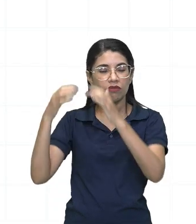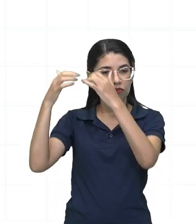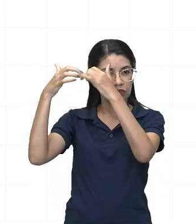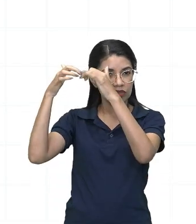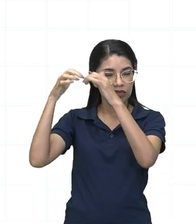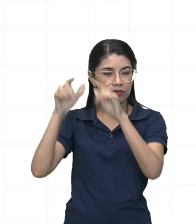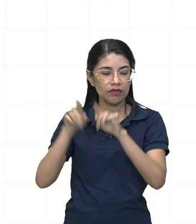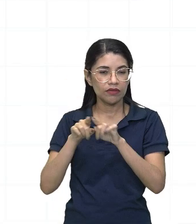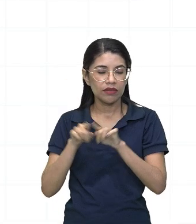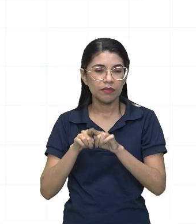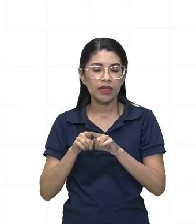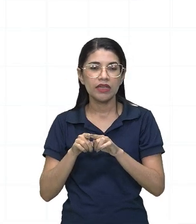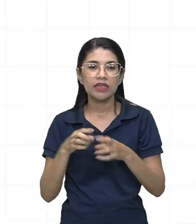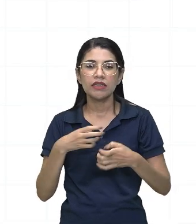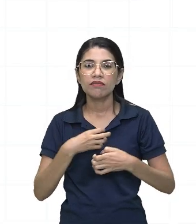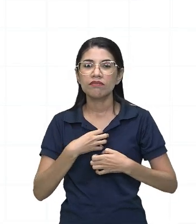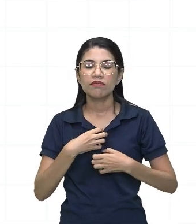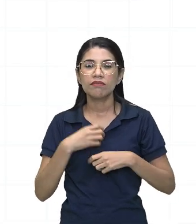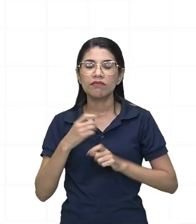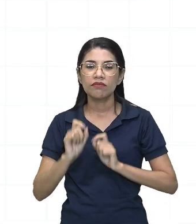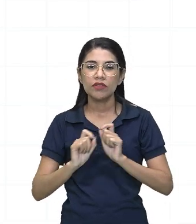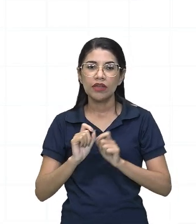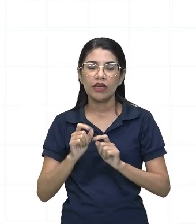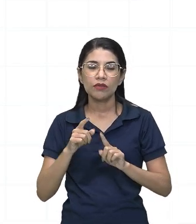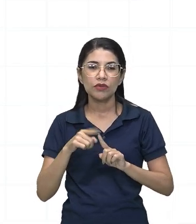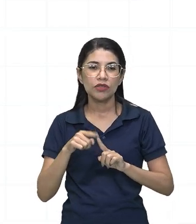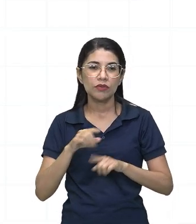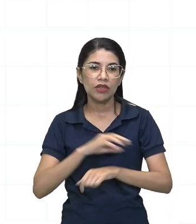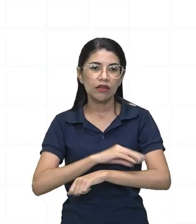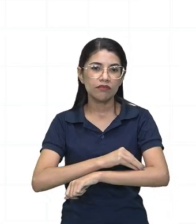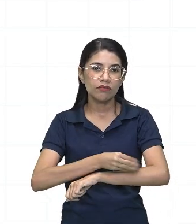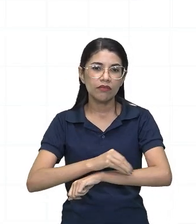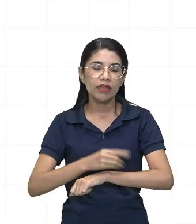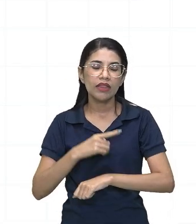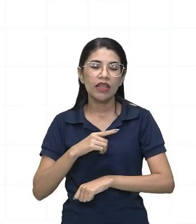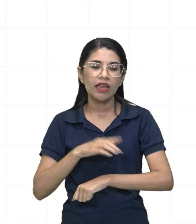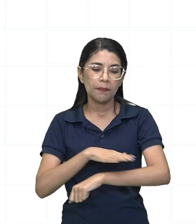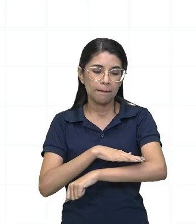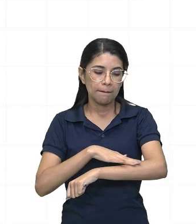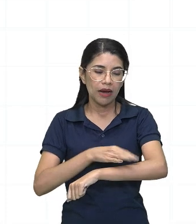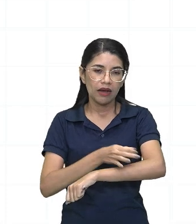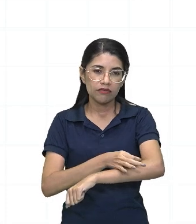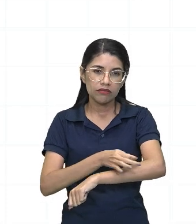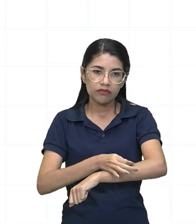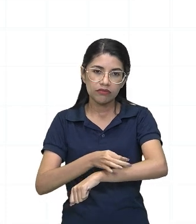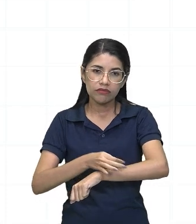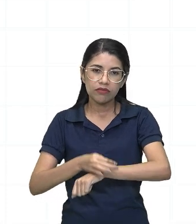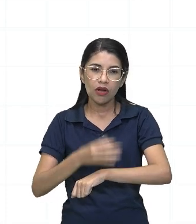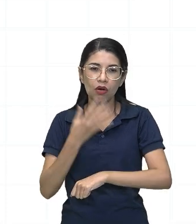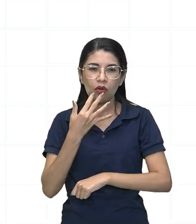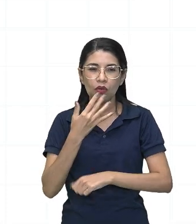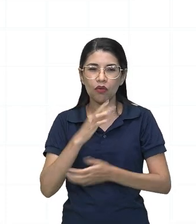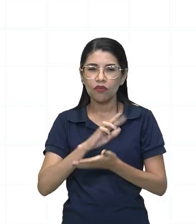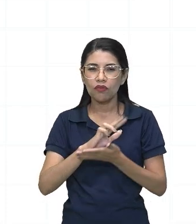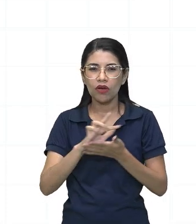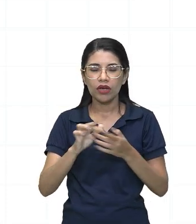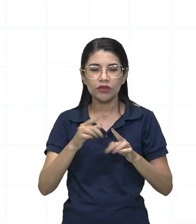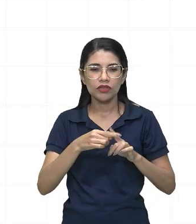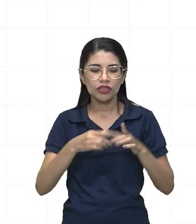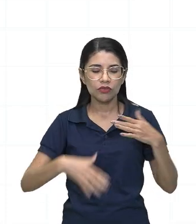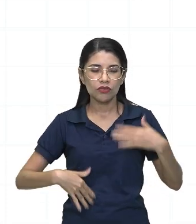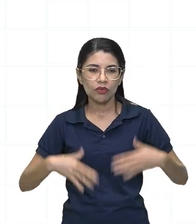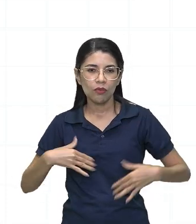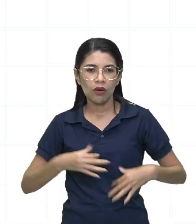os sintomas da hanseníase? Nós temos surgimento de manchas de cores variadas nas diferentes partes do